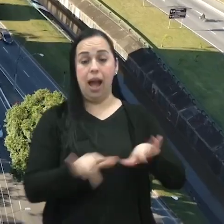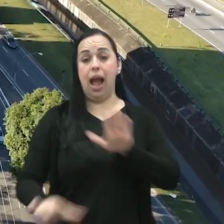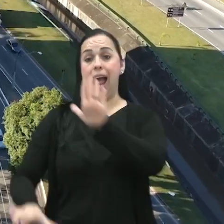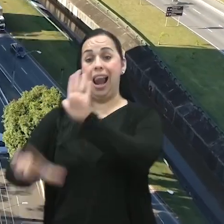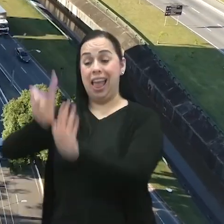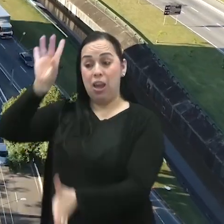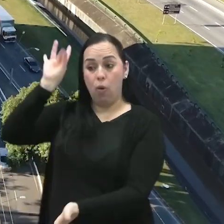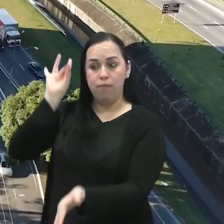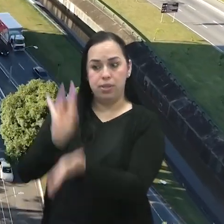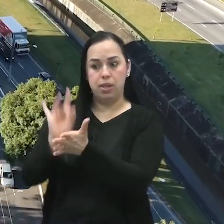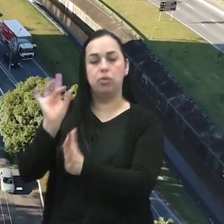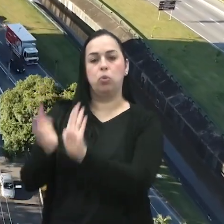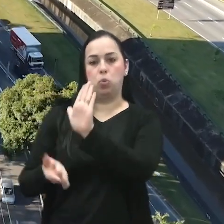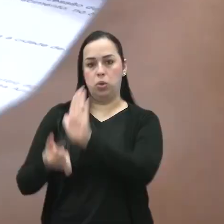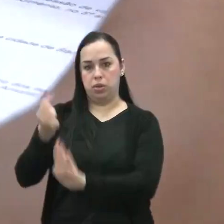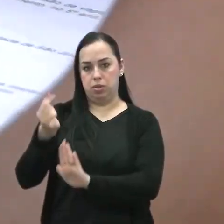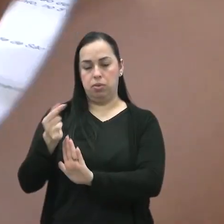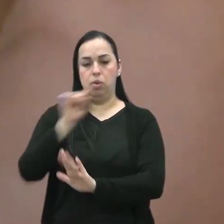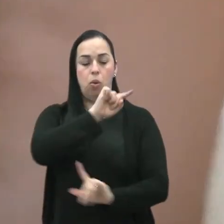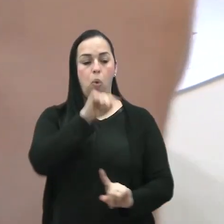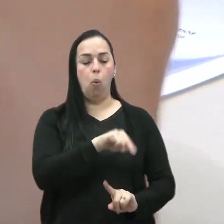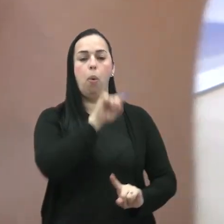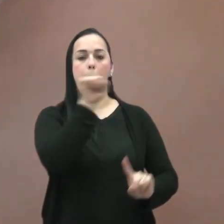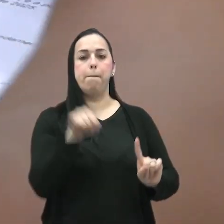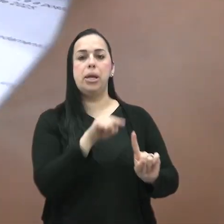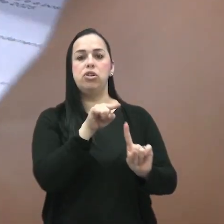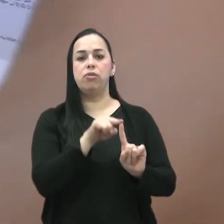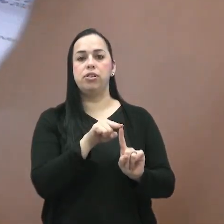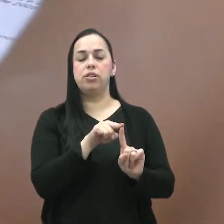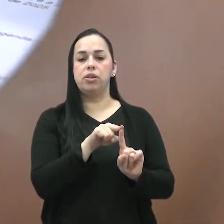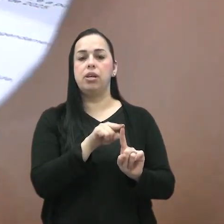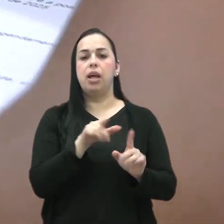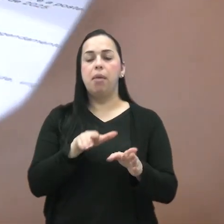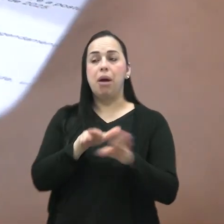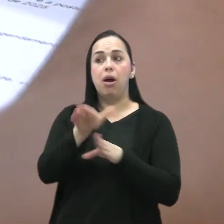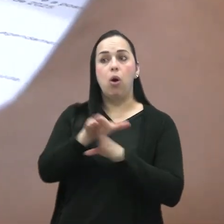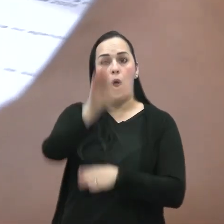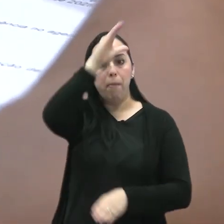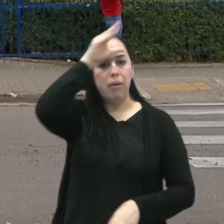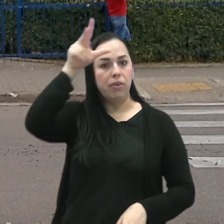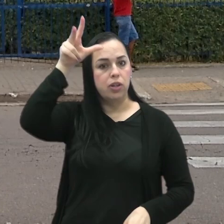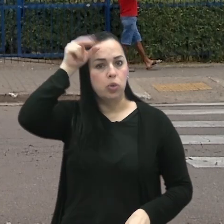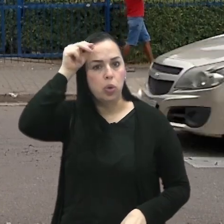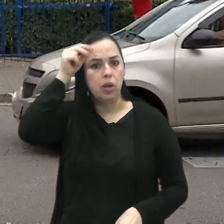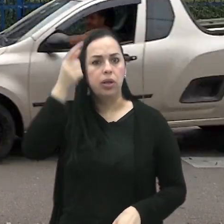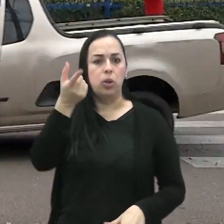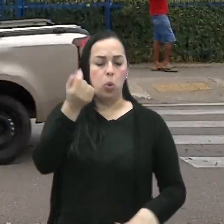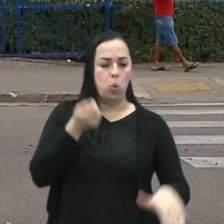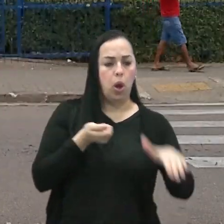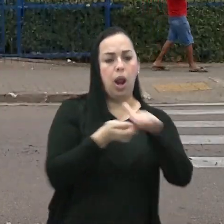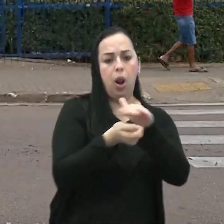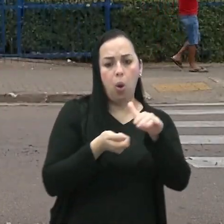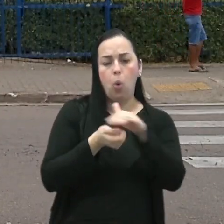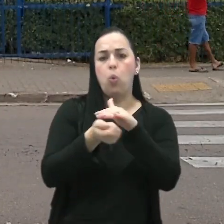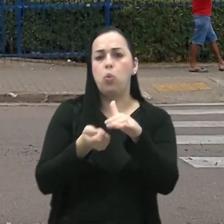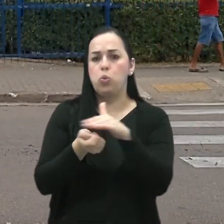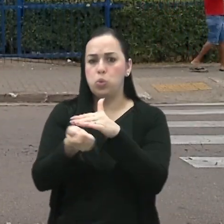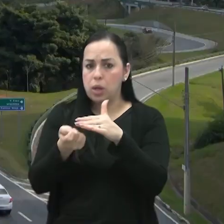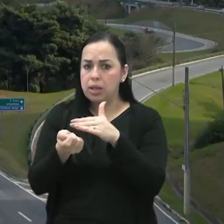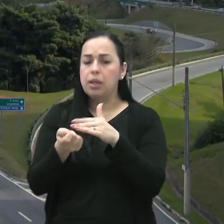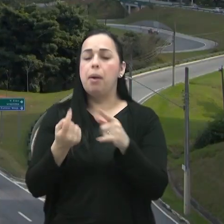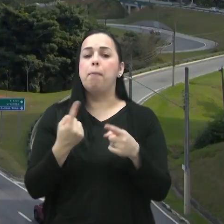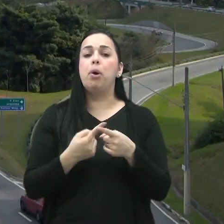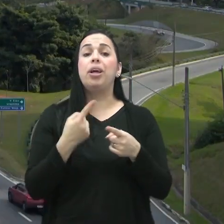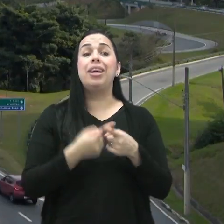Lei Orçamentária Anual. A função do projeto é orientar a Prefeitura quanto à aplicação das verbas